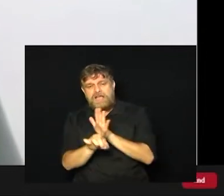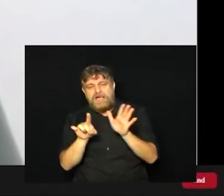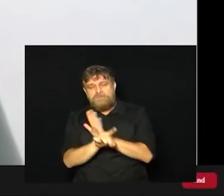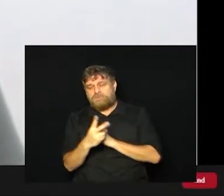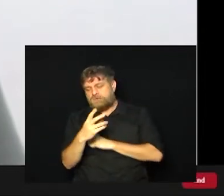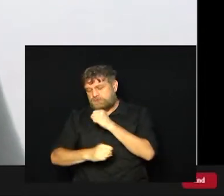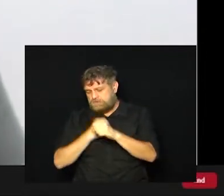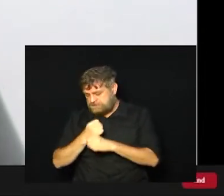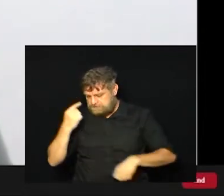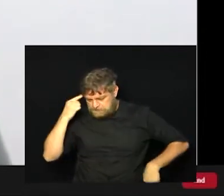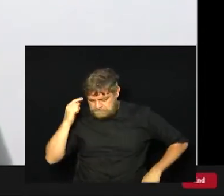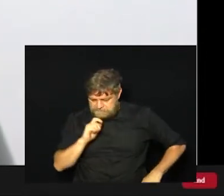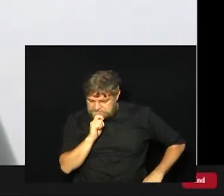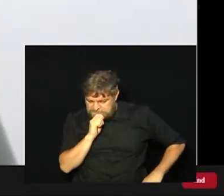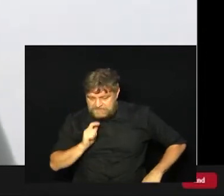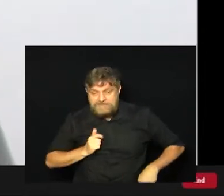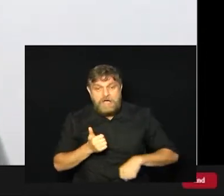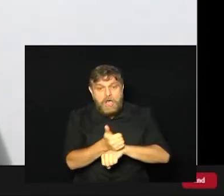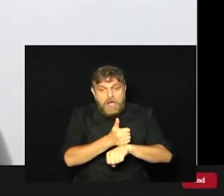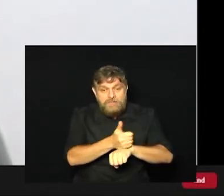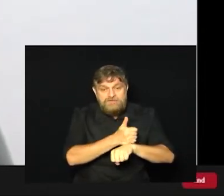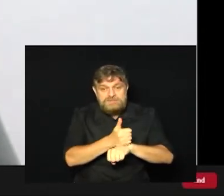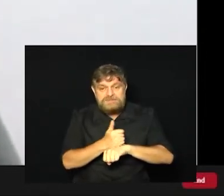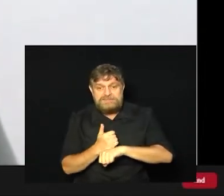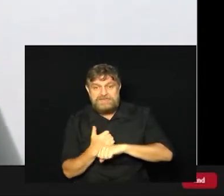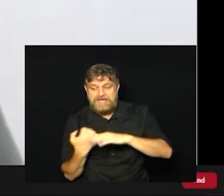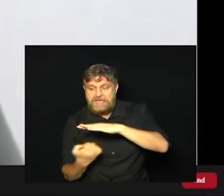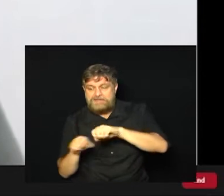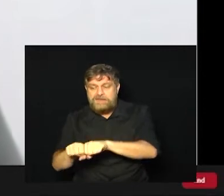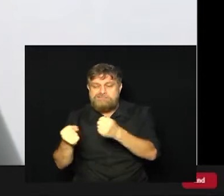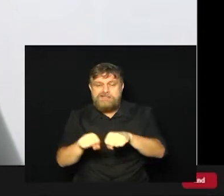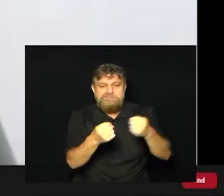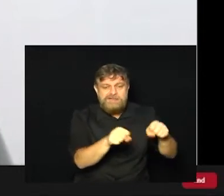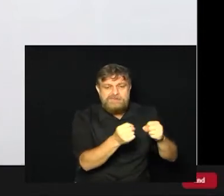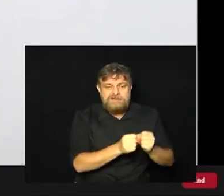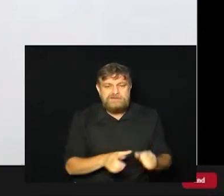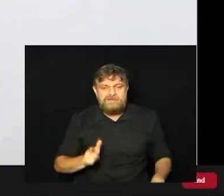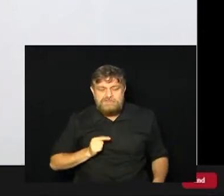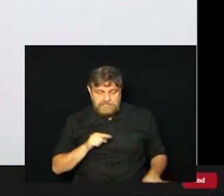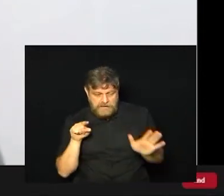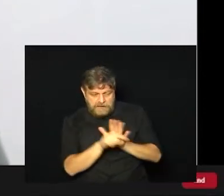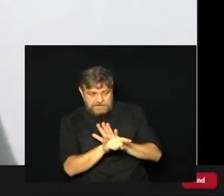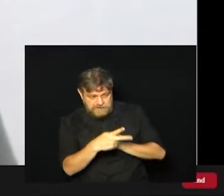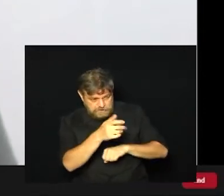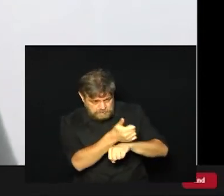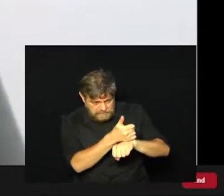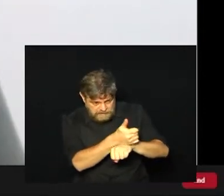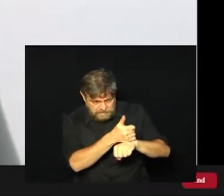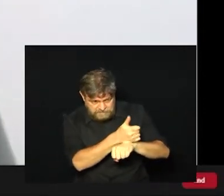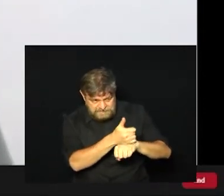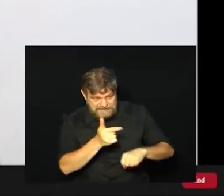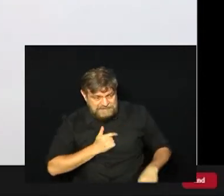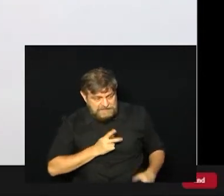2 anos, porque muitos negócios e muitas carreiras se desmontaram. E aí eu colocava, gente, a tua carreira atendia uma necessidade